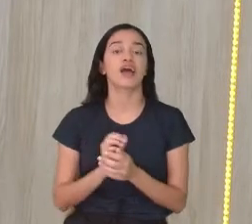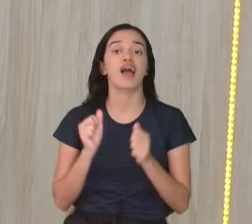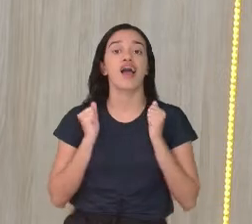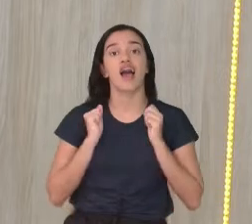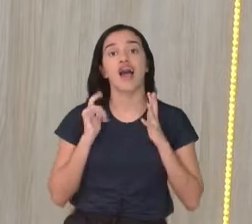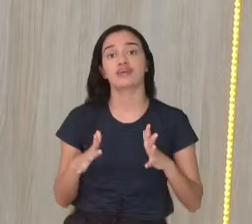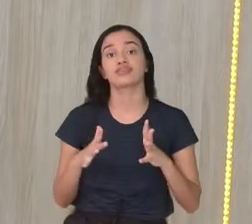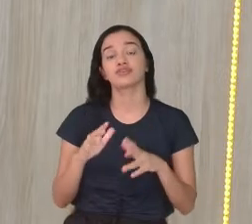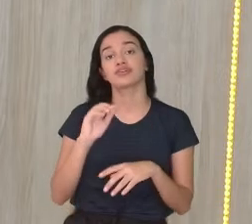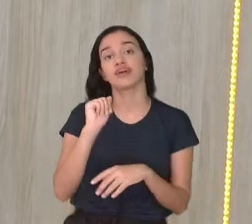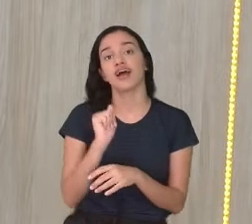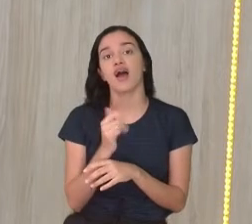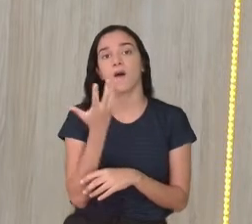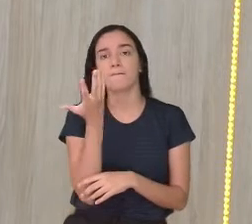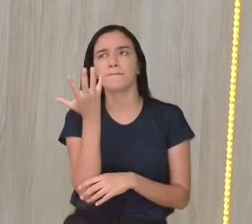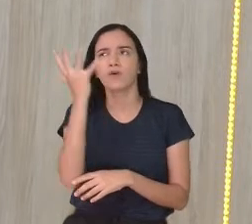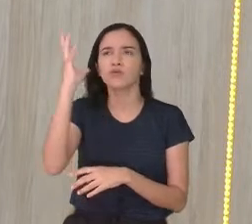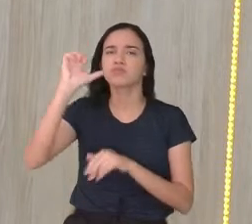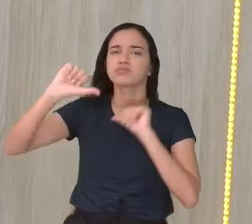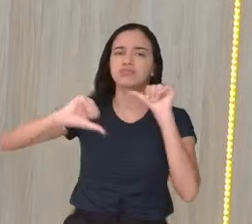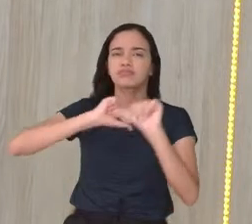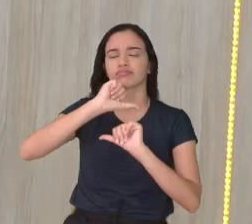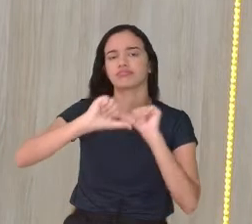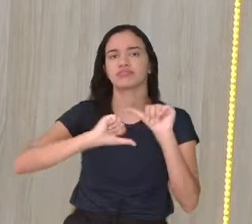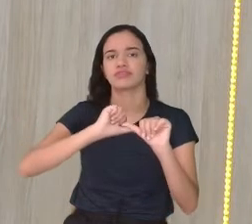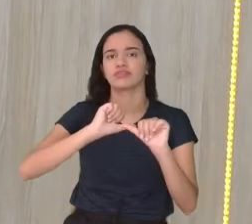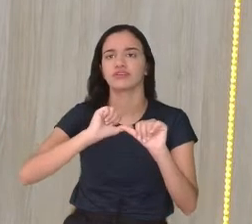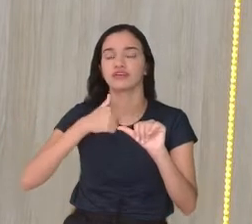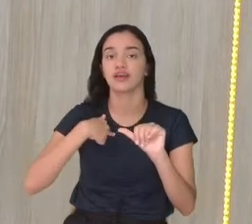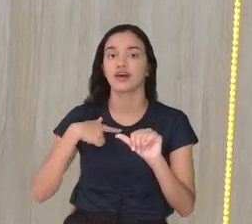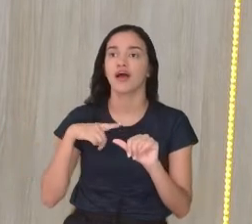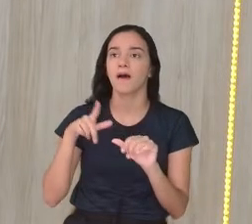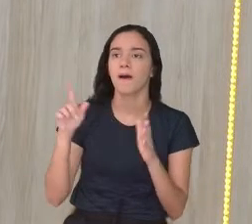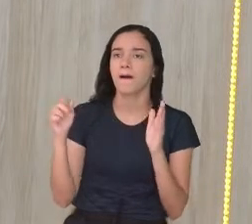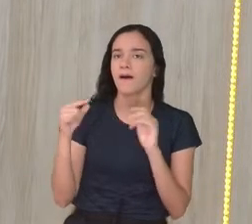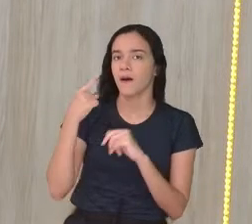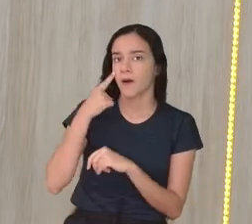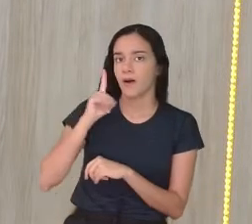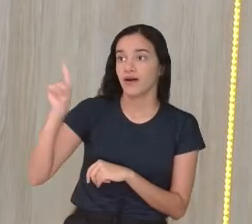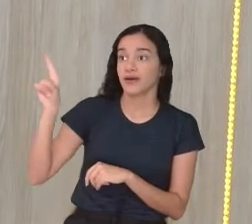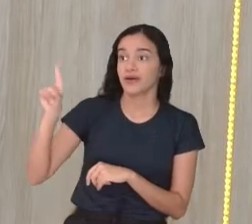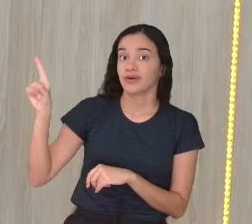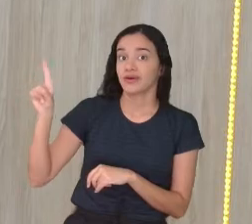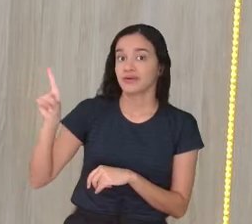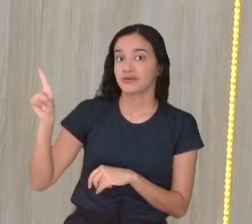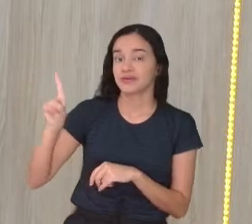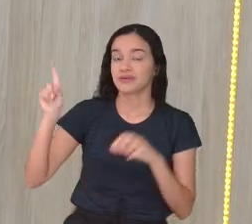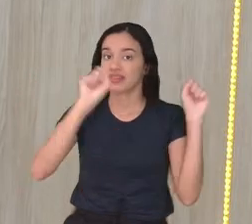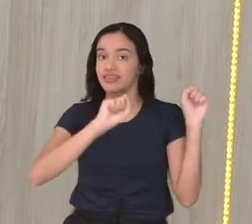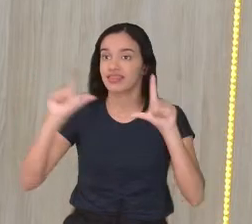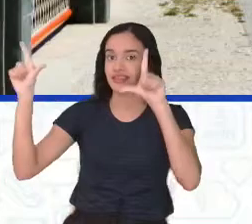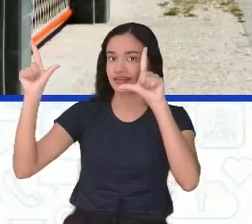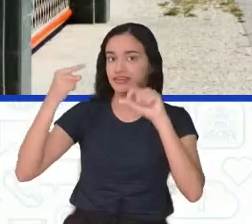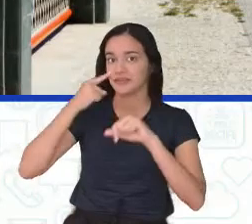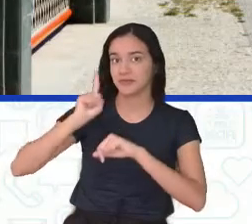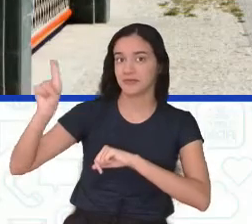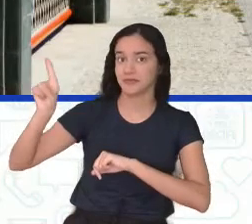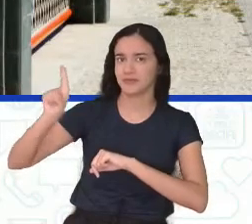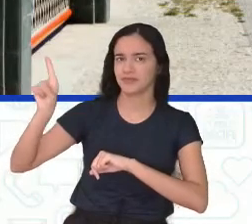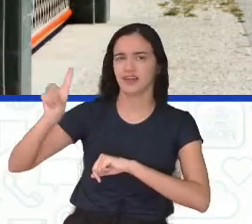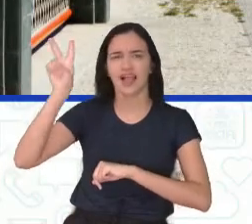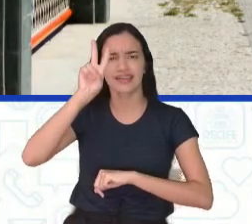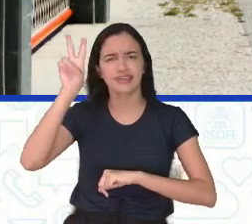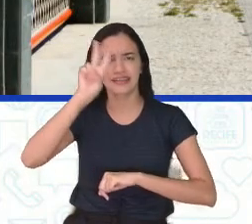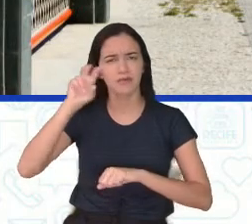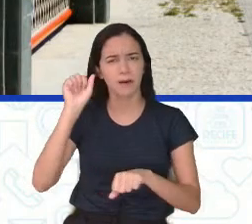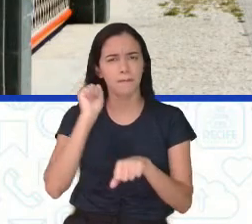ações antrópicas. Aí se você vê na tela, a gente parou, Juninho, justamente nesse slide aí na última aula. Joga na tela. Se lembra que a